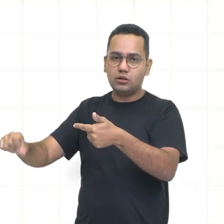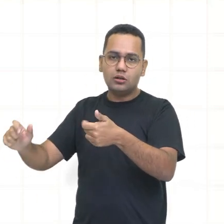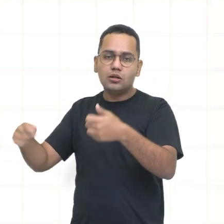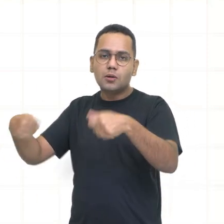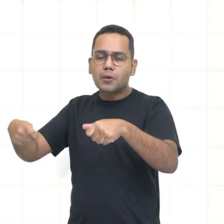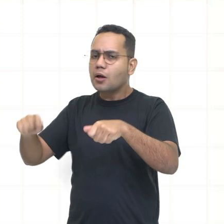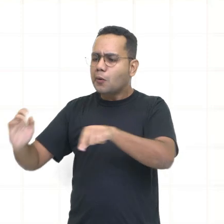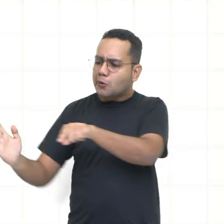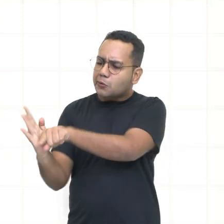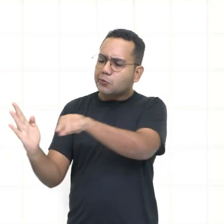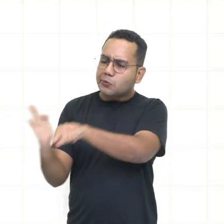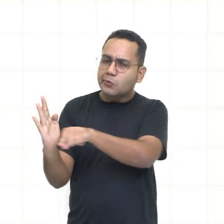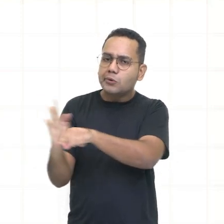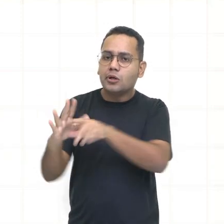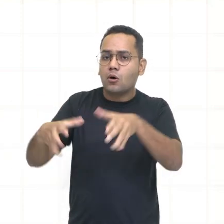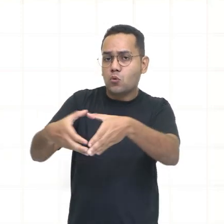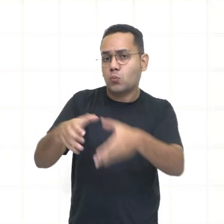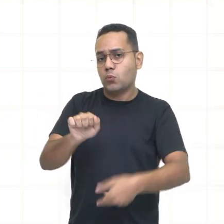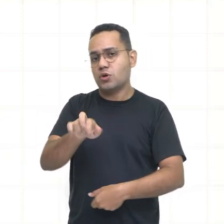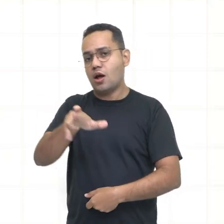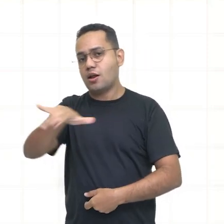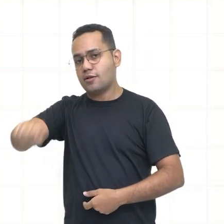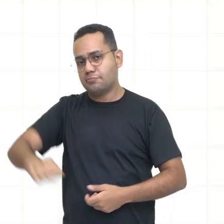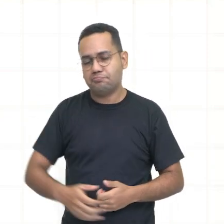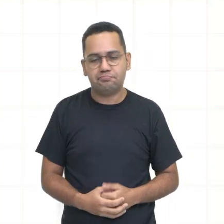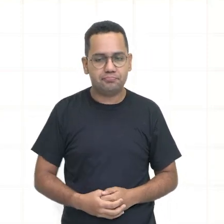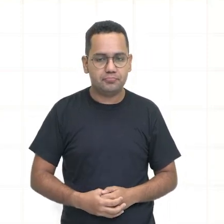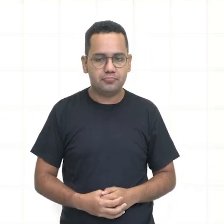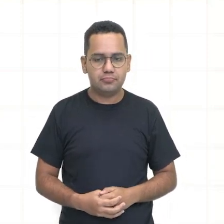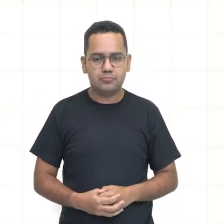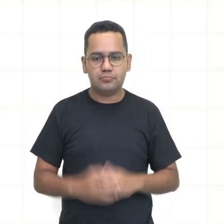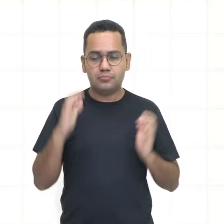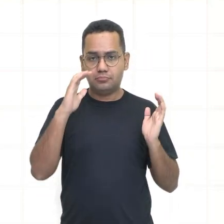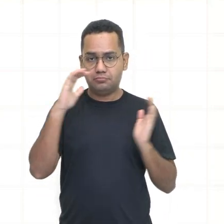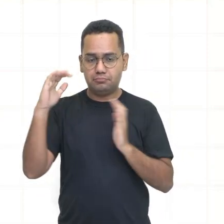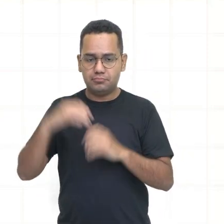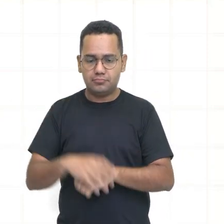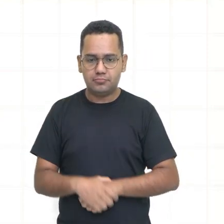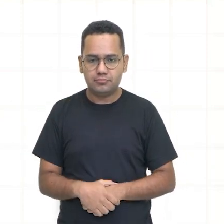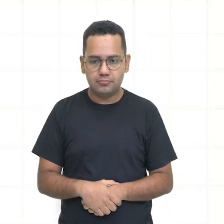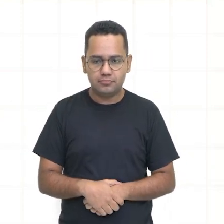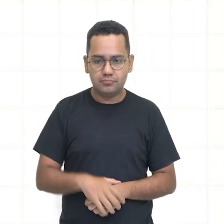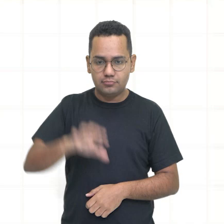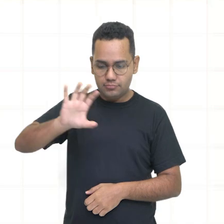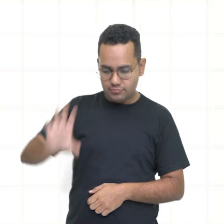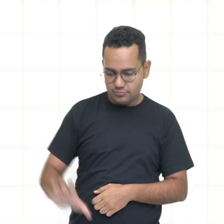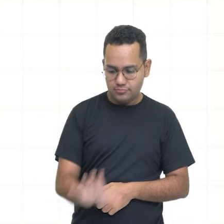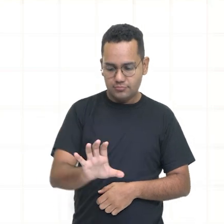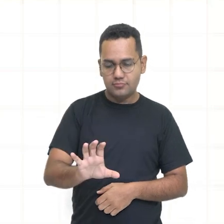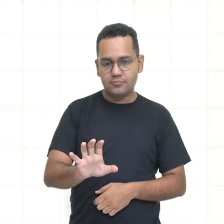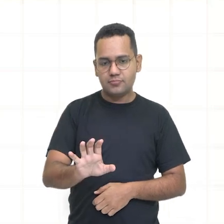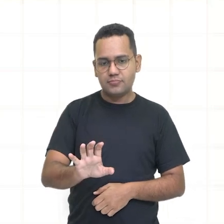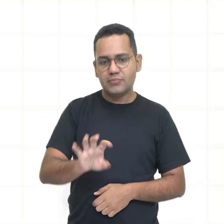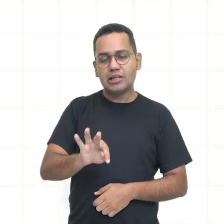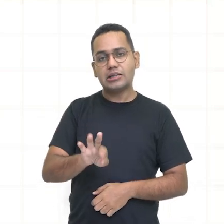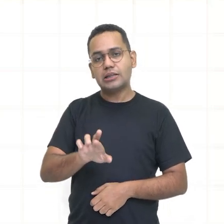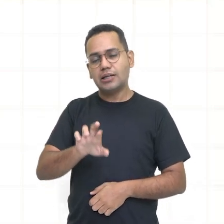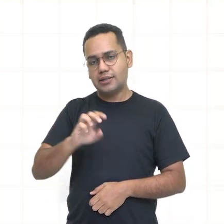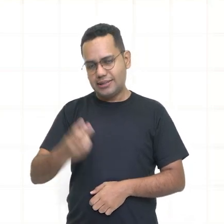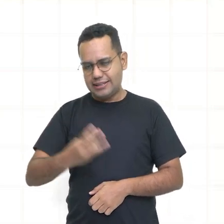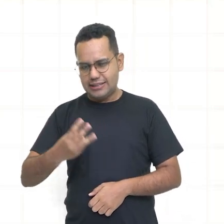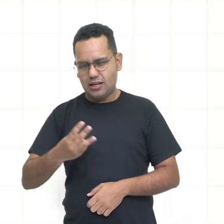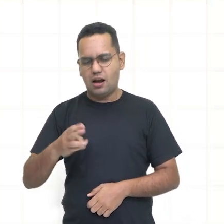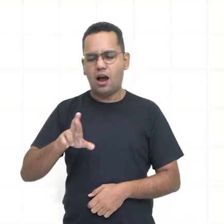ariana. Dentre outra característica desse sistema, vamos observar a implementação do Terceiro Reich. Quer dizer o quê?